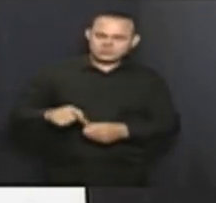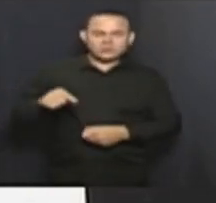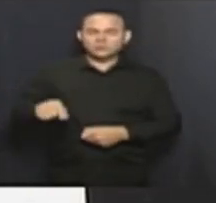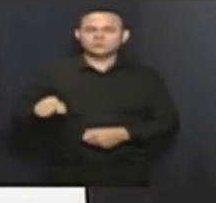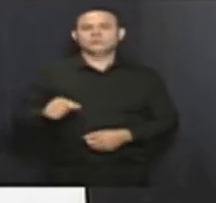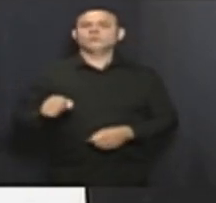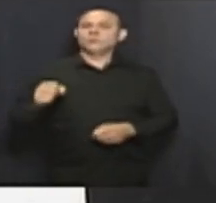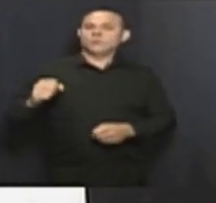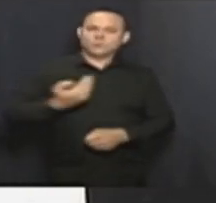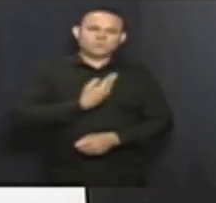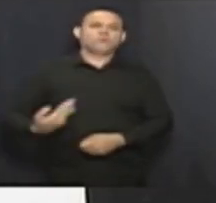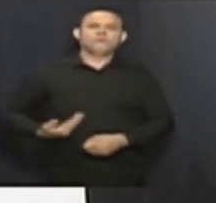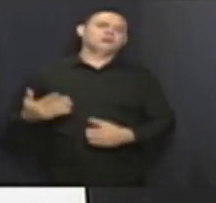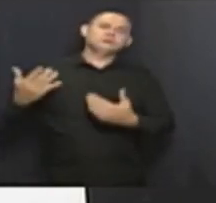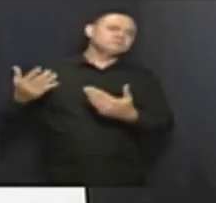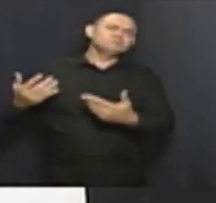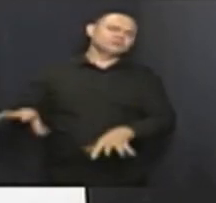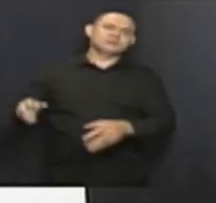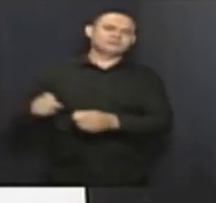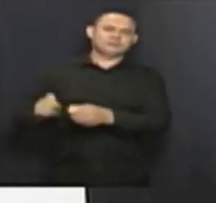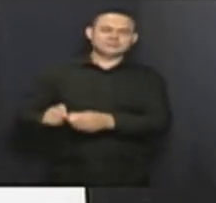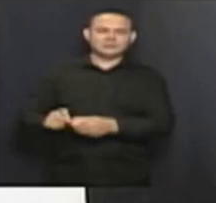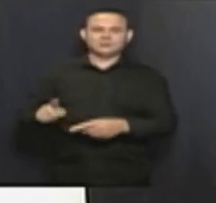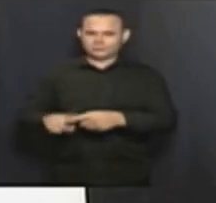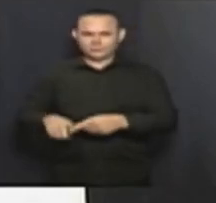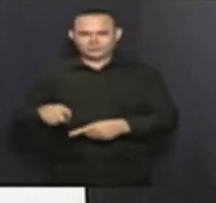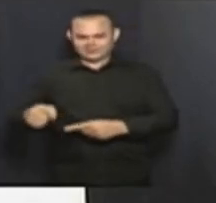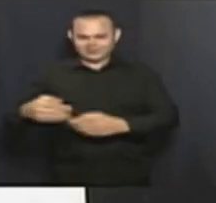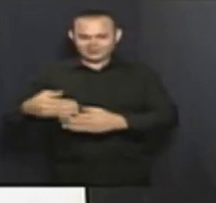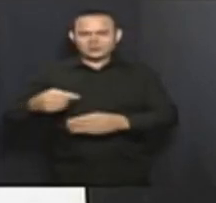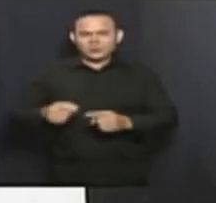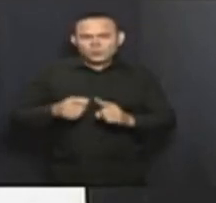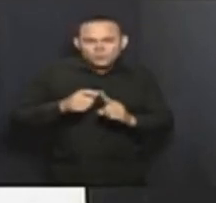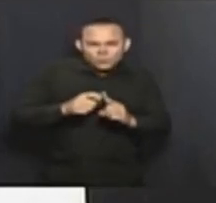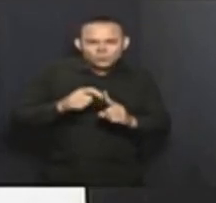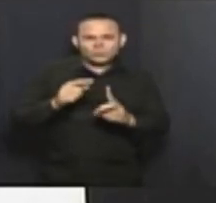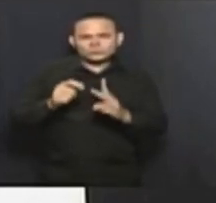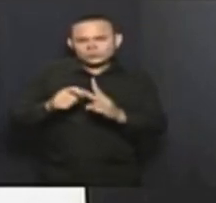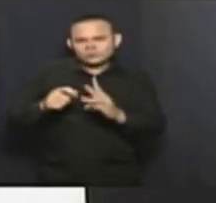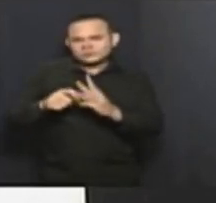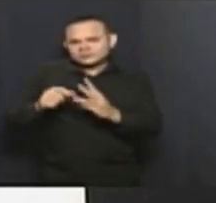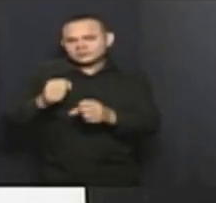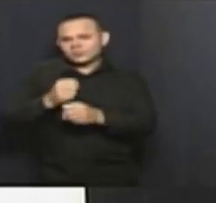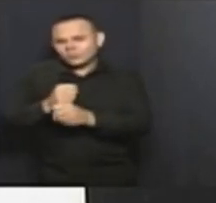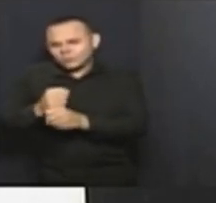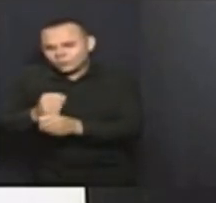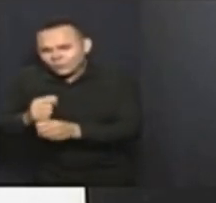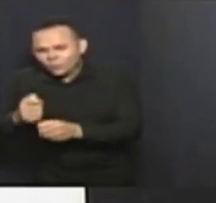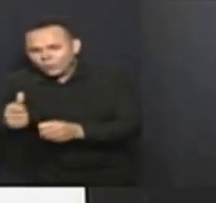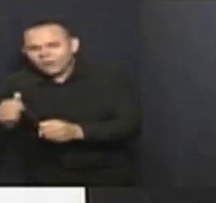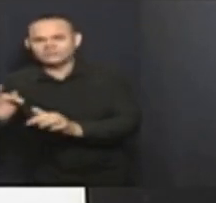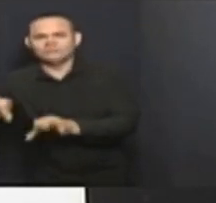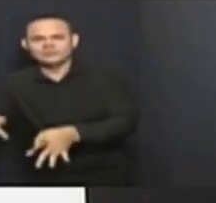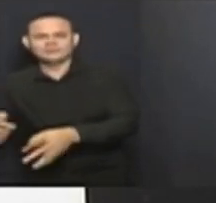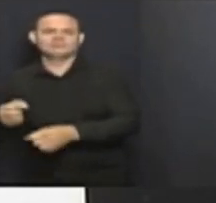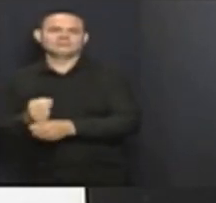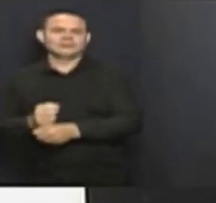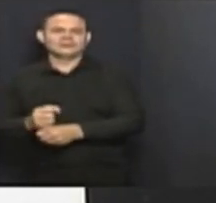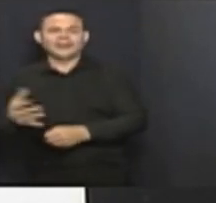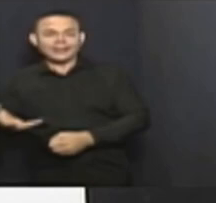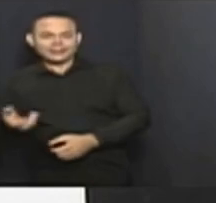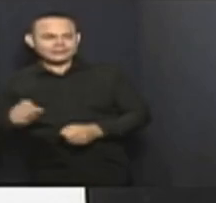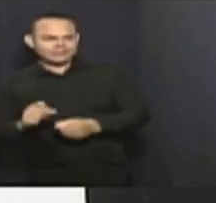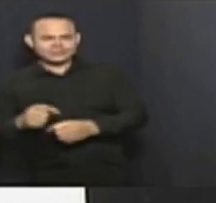quarto ano do do seu tempo exatamente por ser um ano eleitoral nós vamos